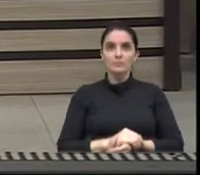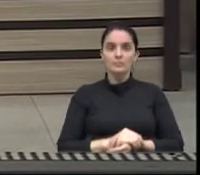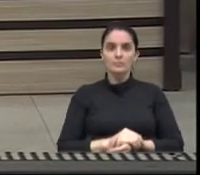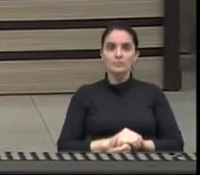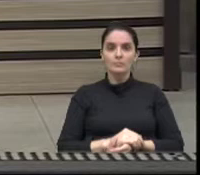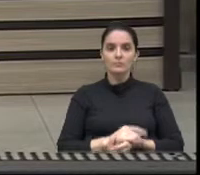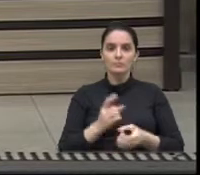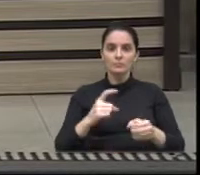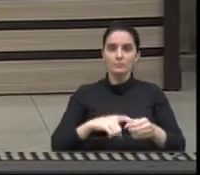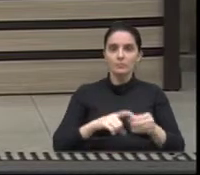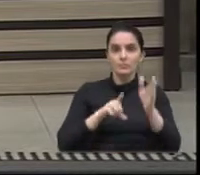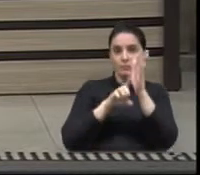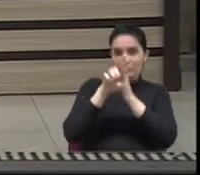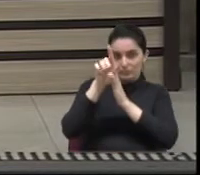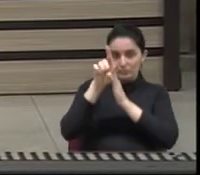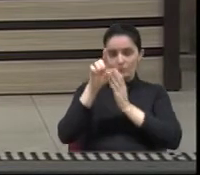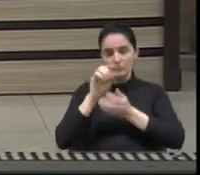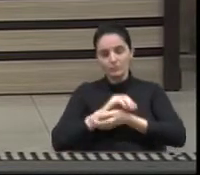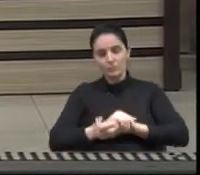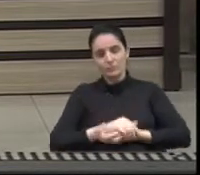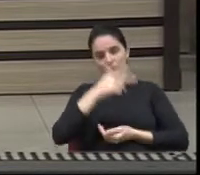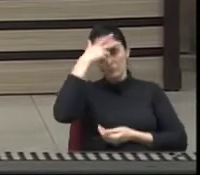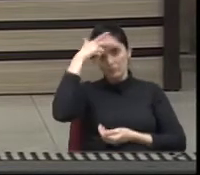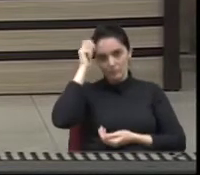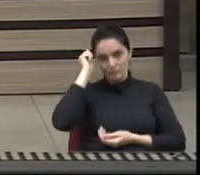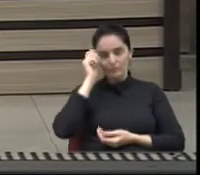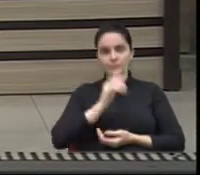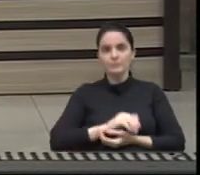Retornando aos requerimentos, senhor presidente.